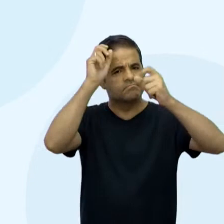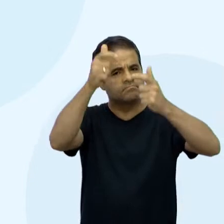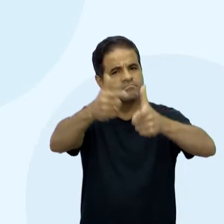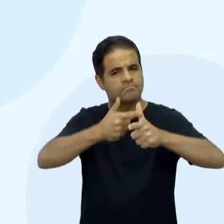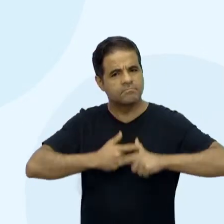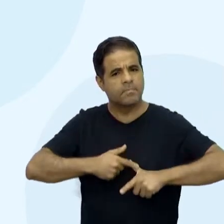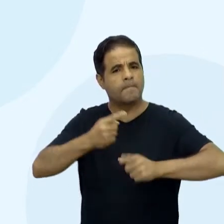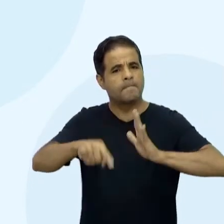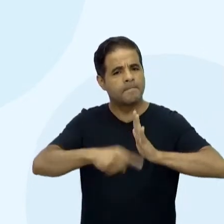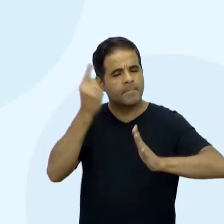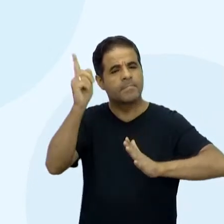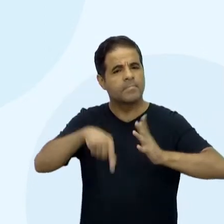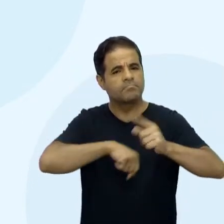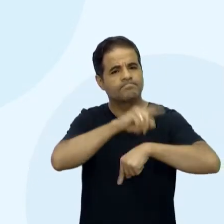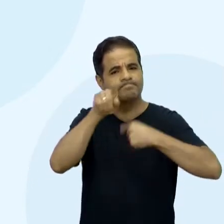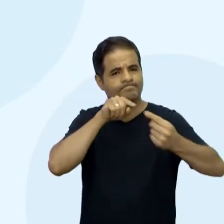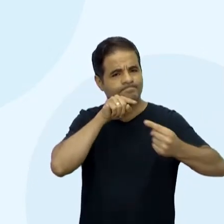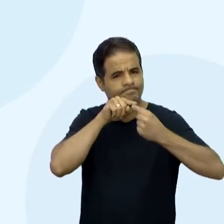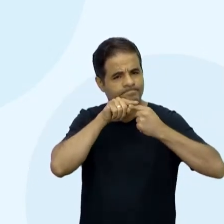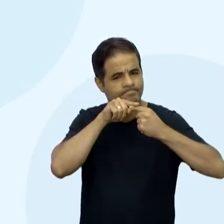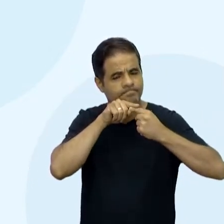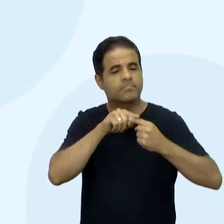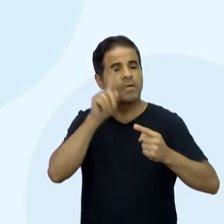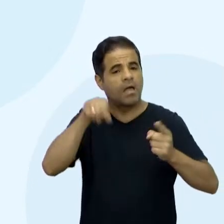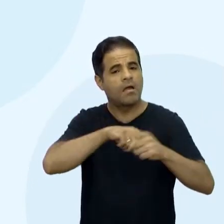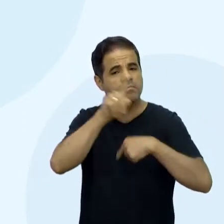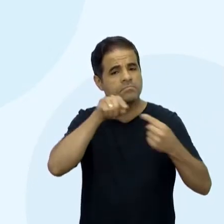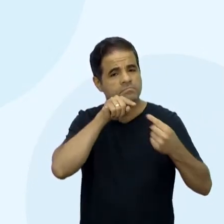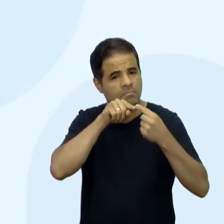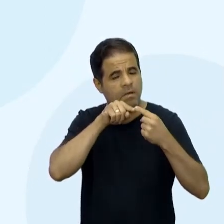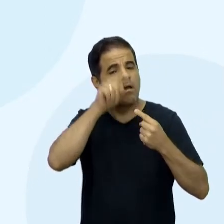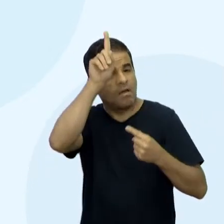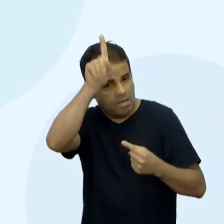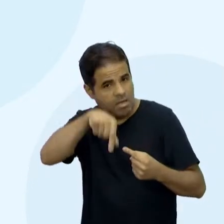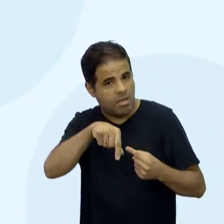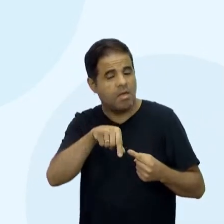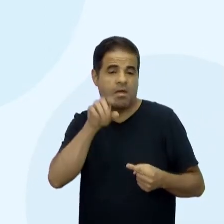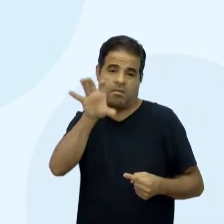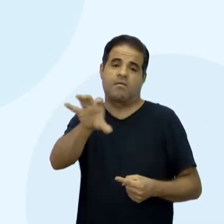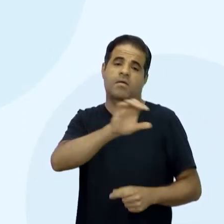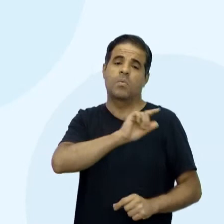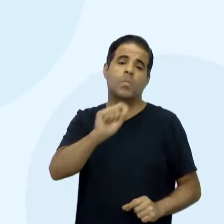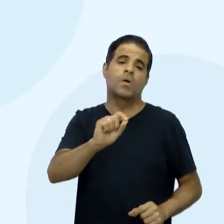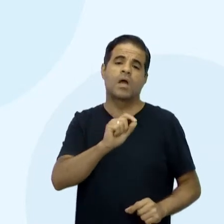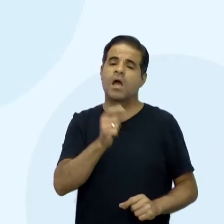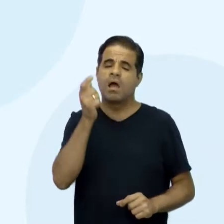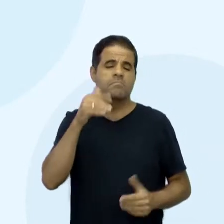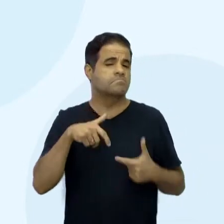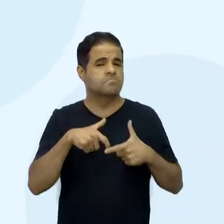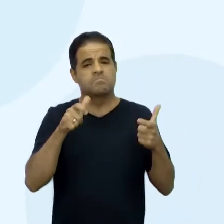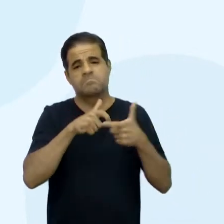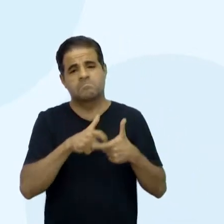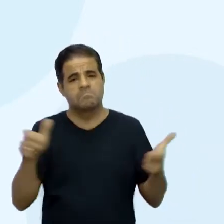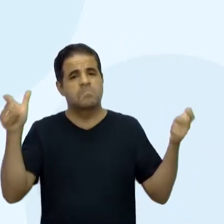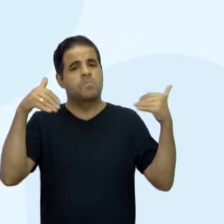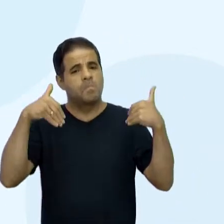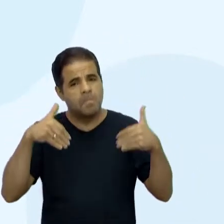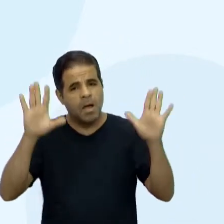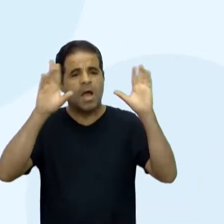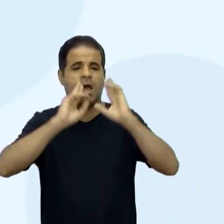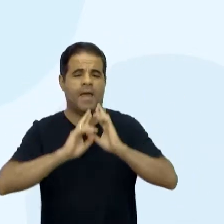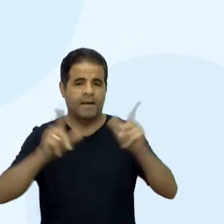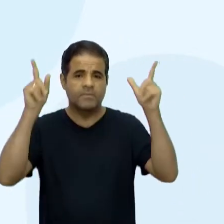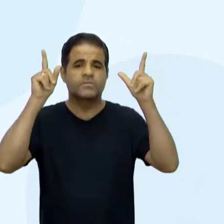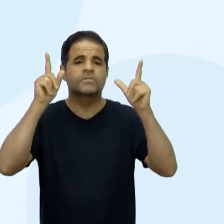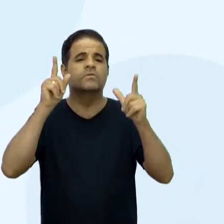Primeira diferença é a finalidade. Finalidade. Essa é, na verdade, a maior diferença,